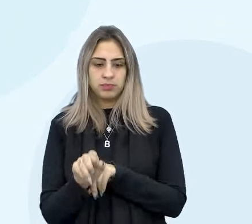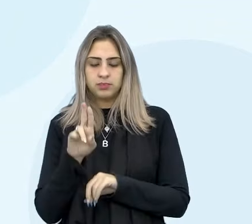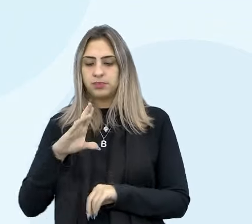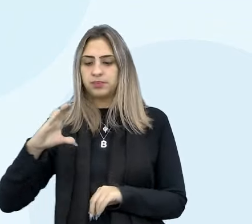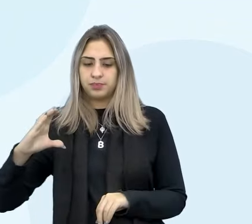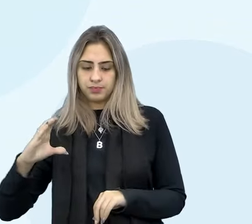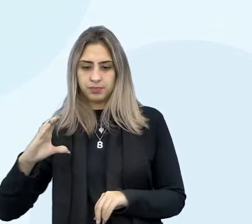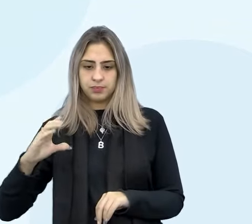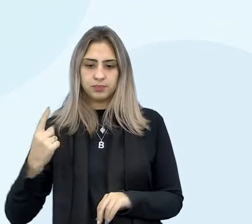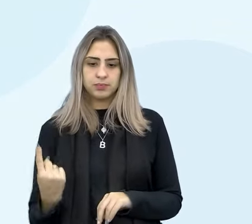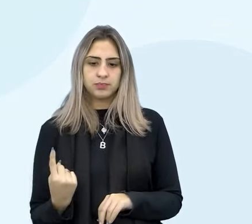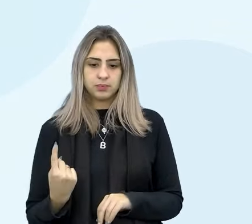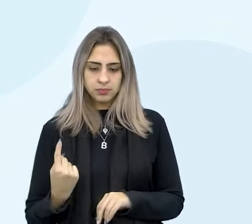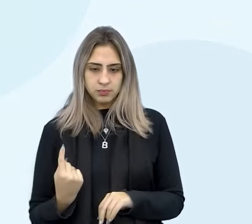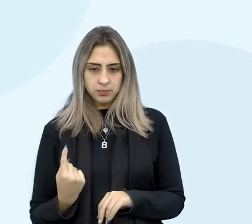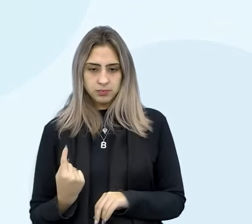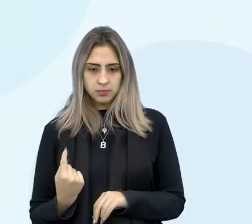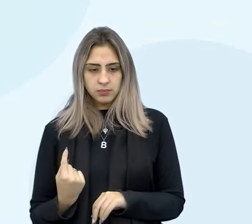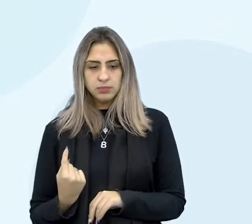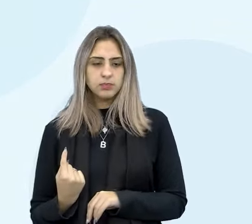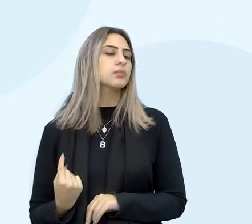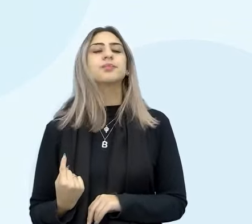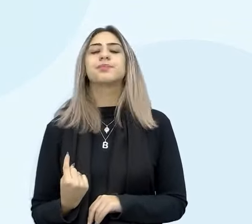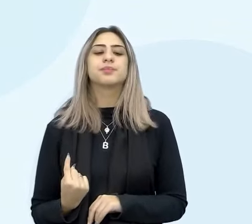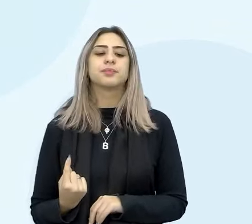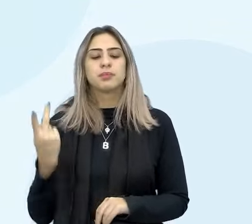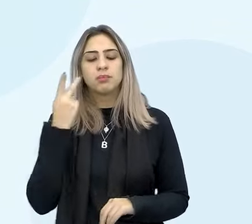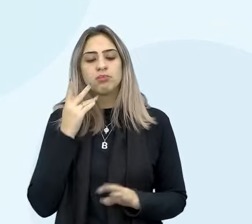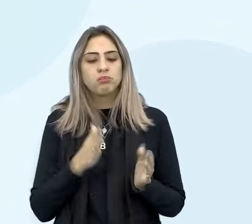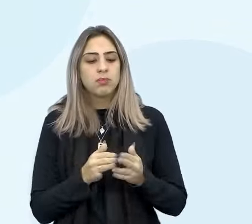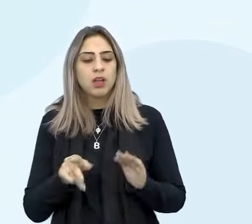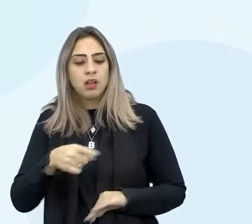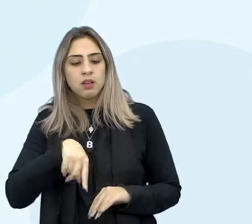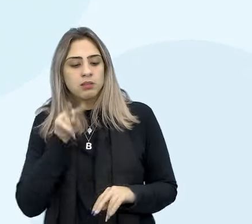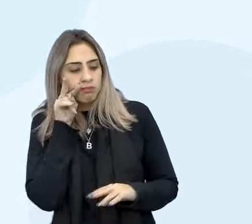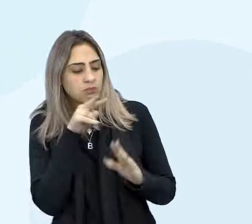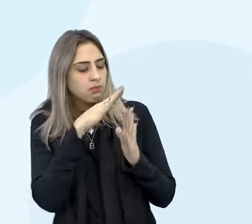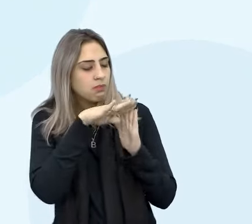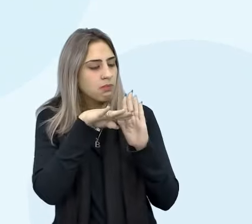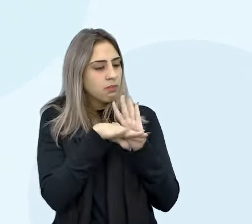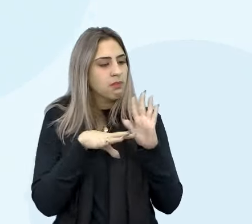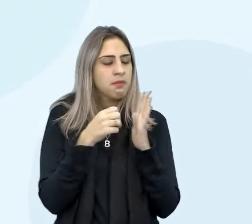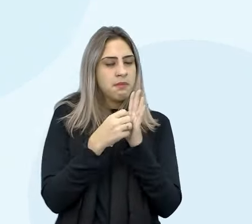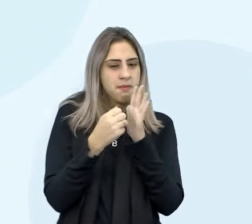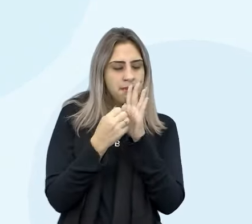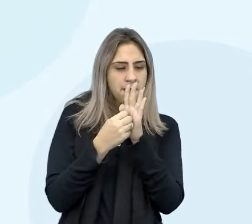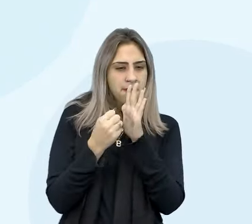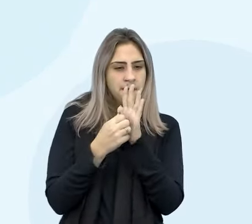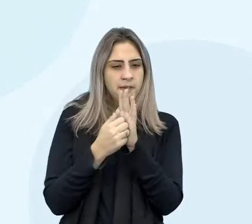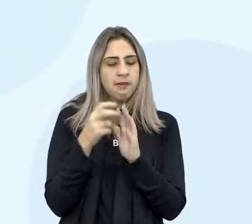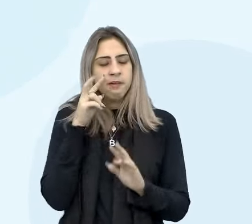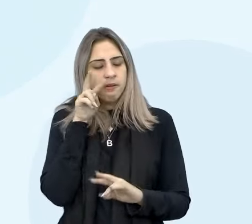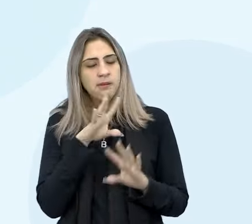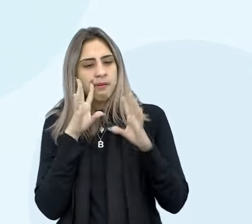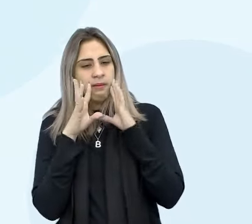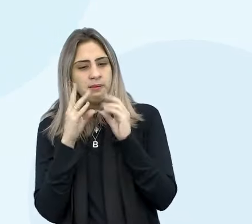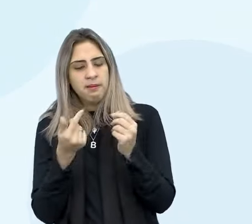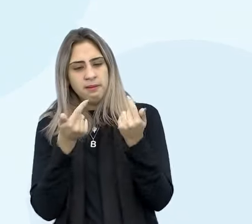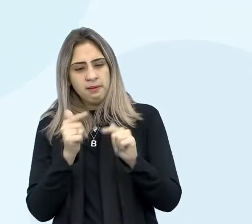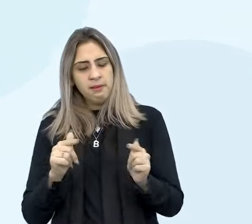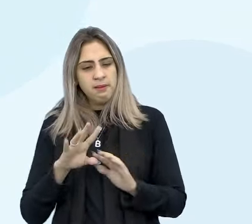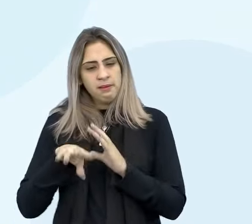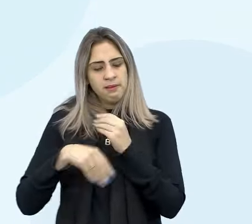unidade curricular 1, né? A gente pede para que vocês revisitem, acessem e revejam todos os